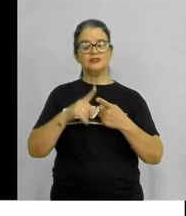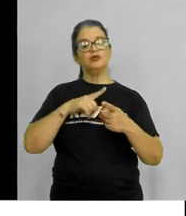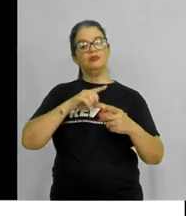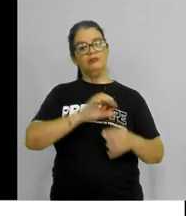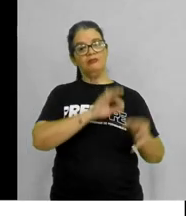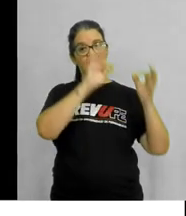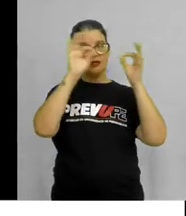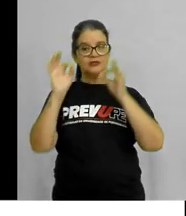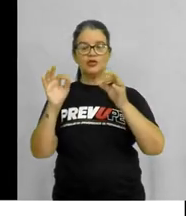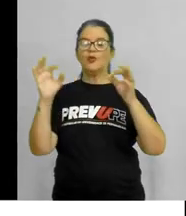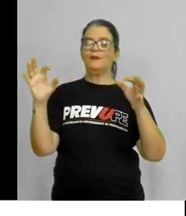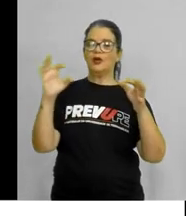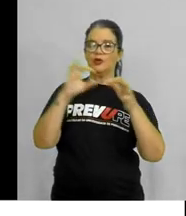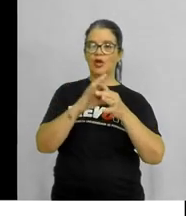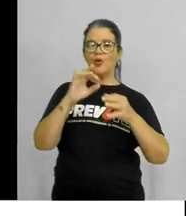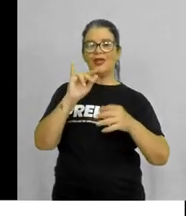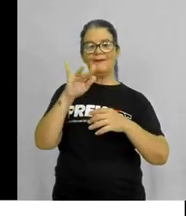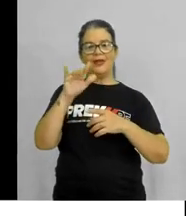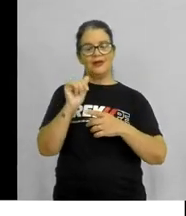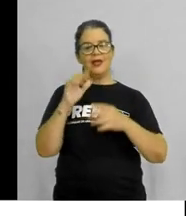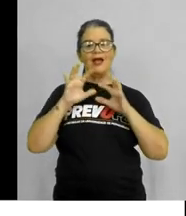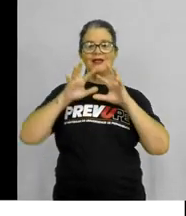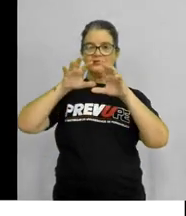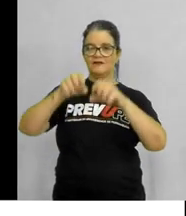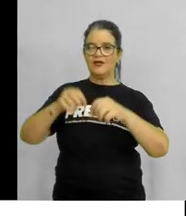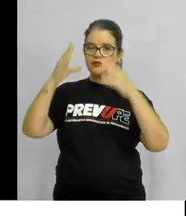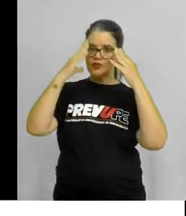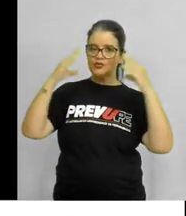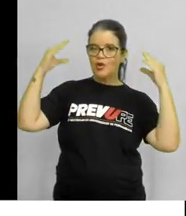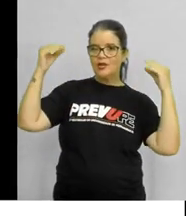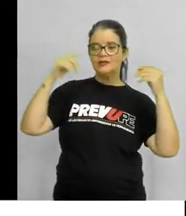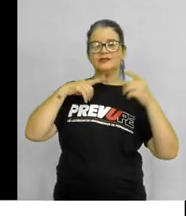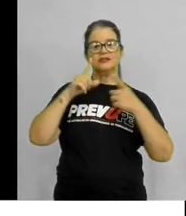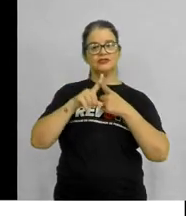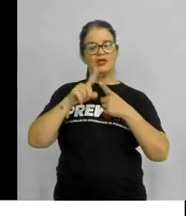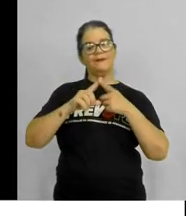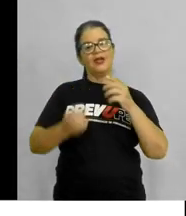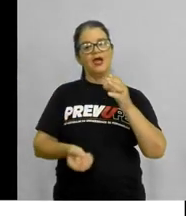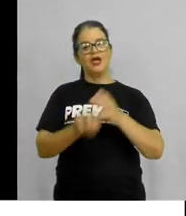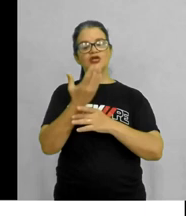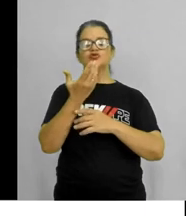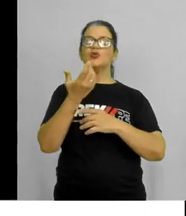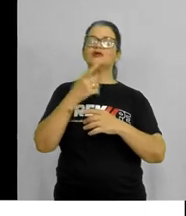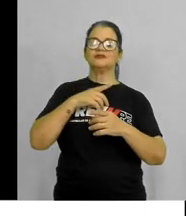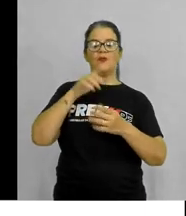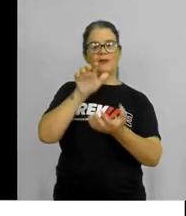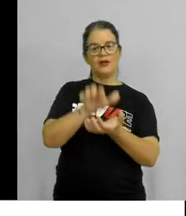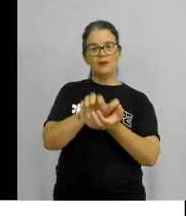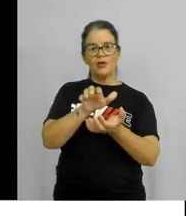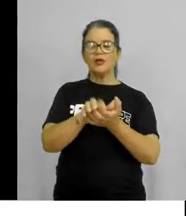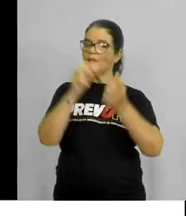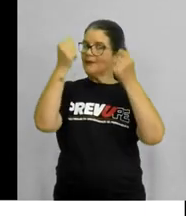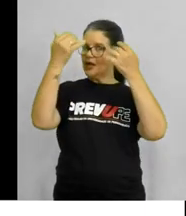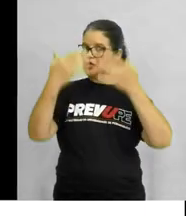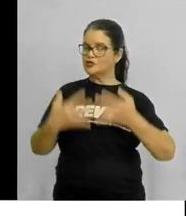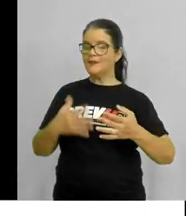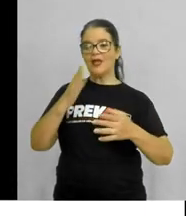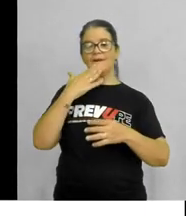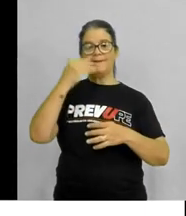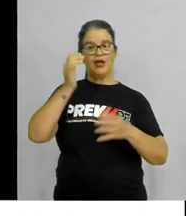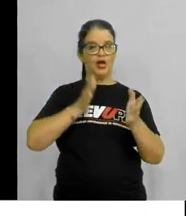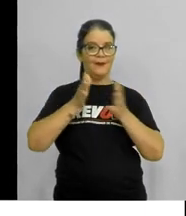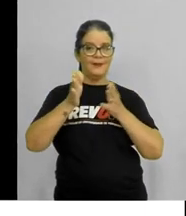passando pela união Ibérica as invasões holandesas e a pernambucana para explicar melhor